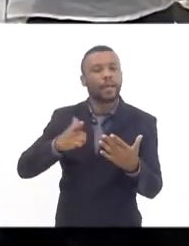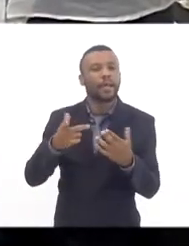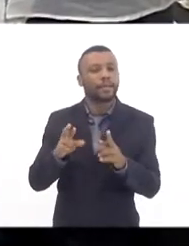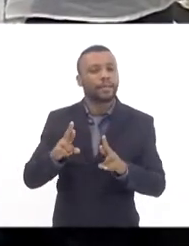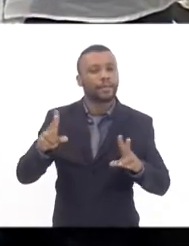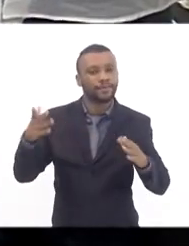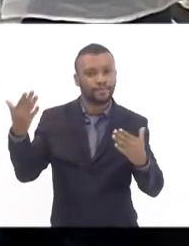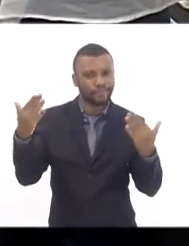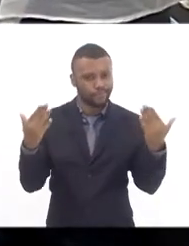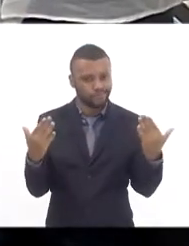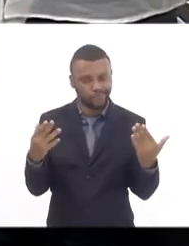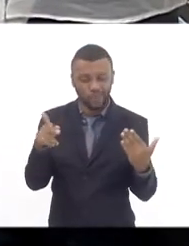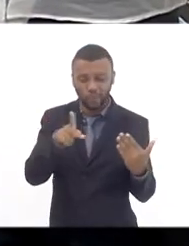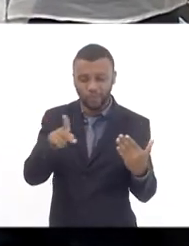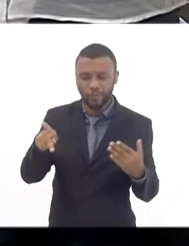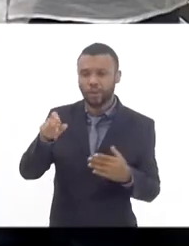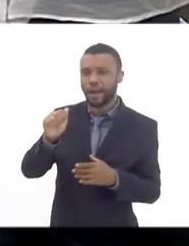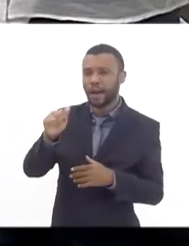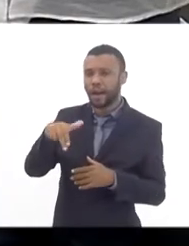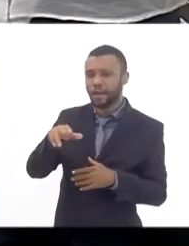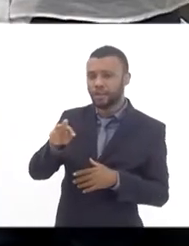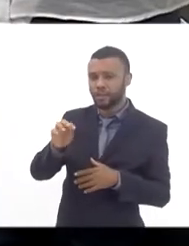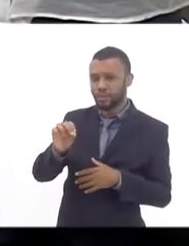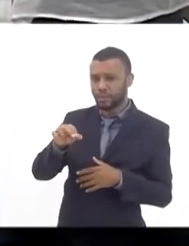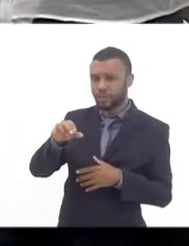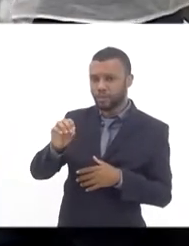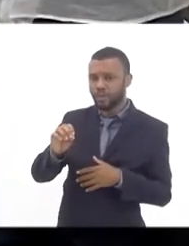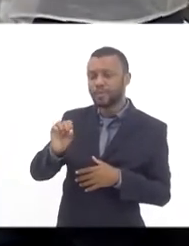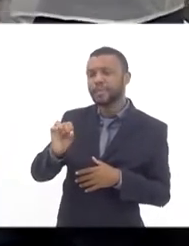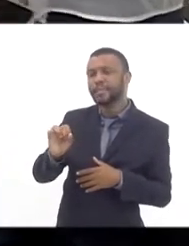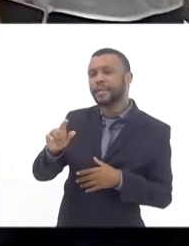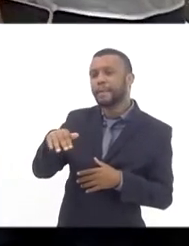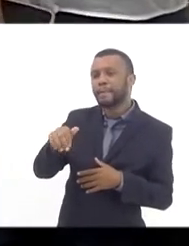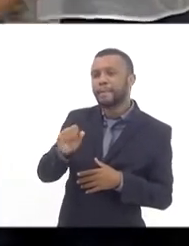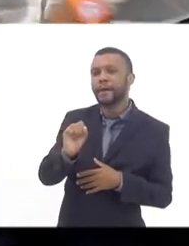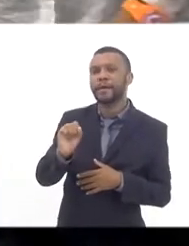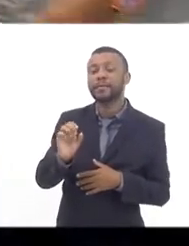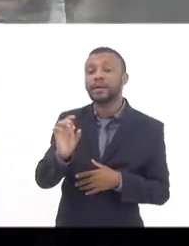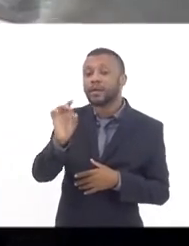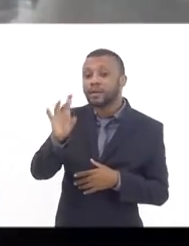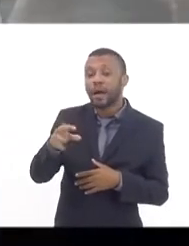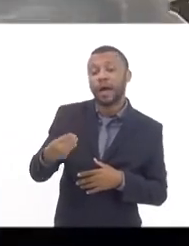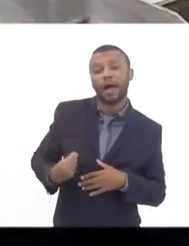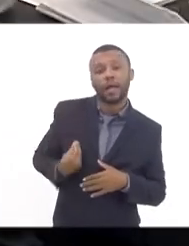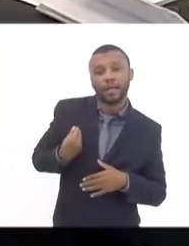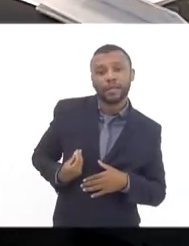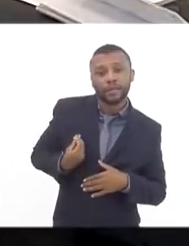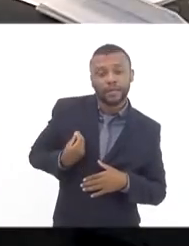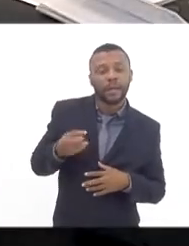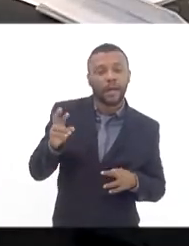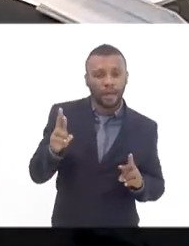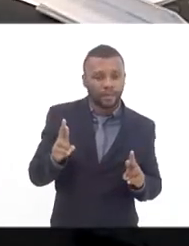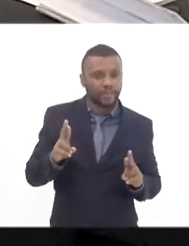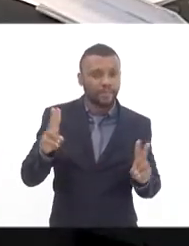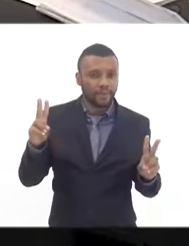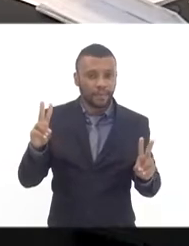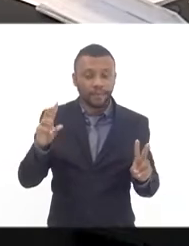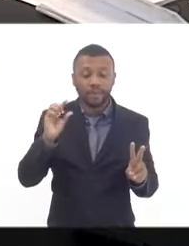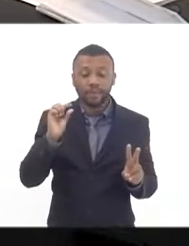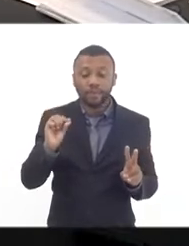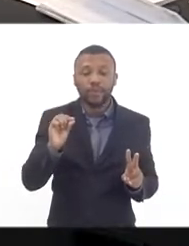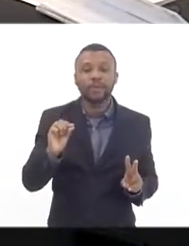O Antônio Simas. Né? Só existe... a diferença está em